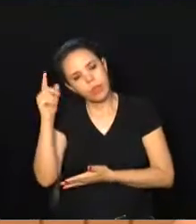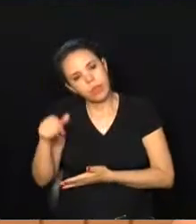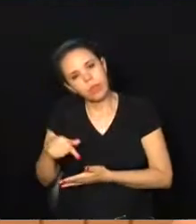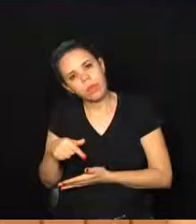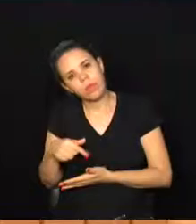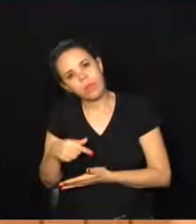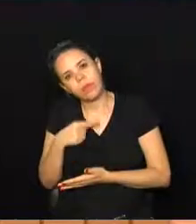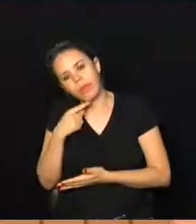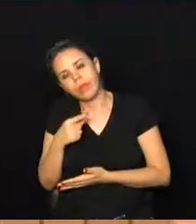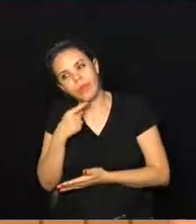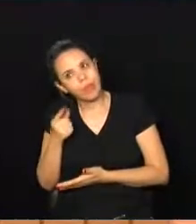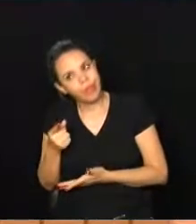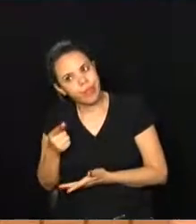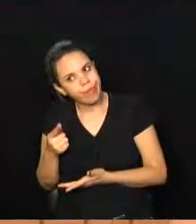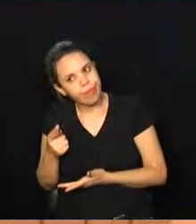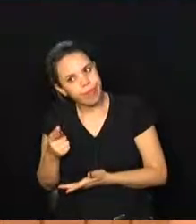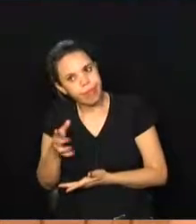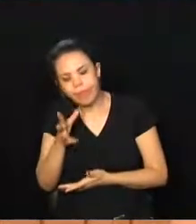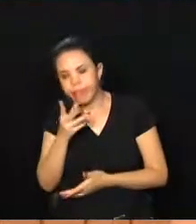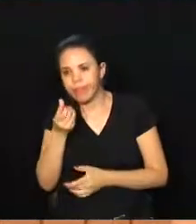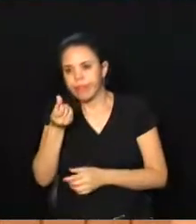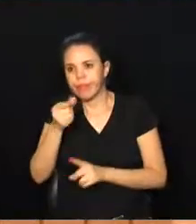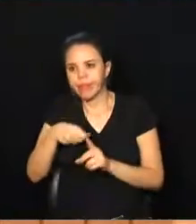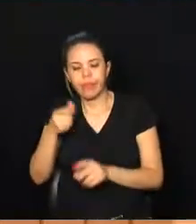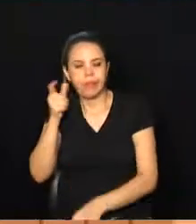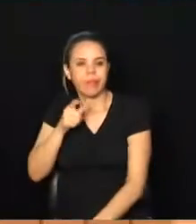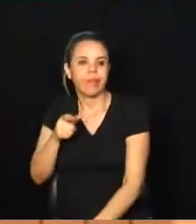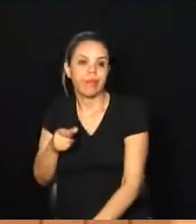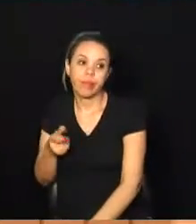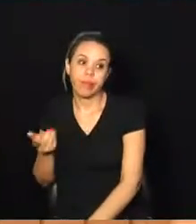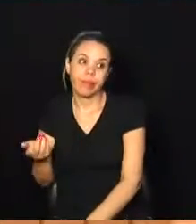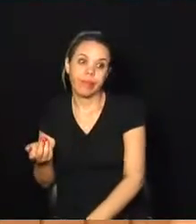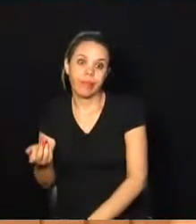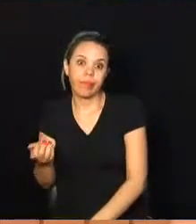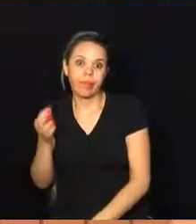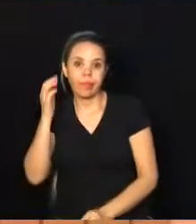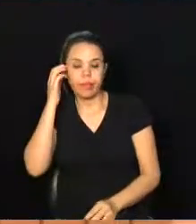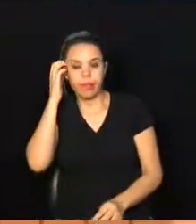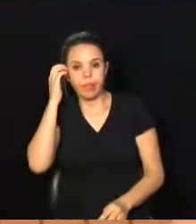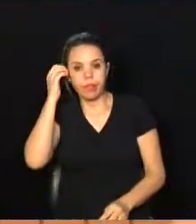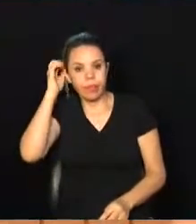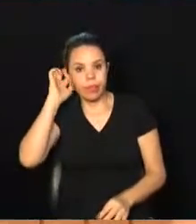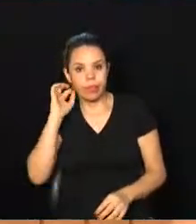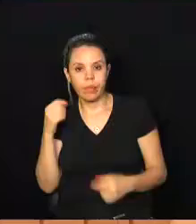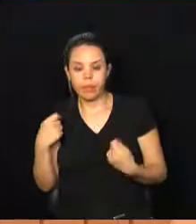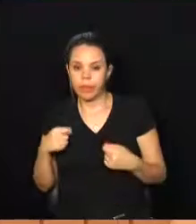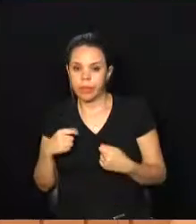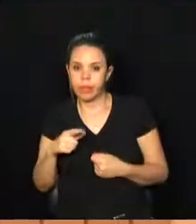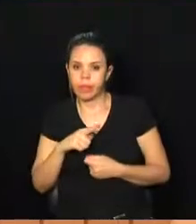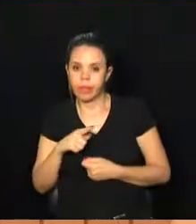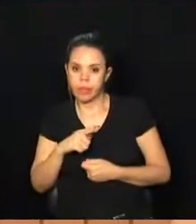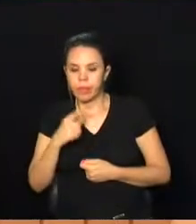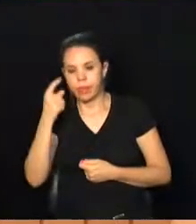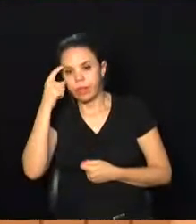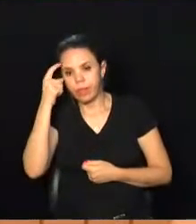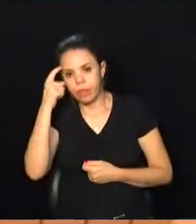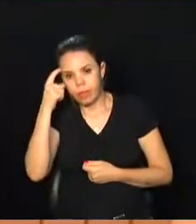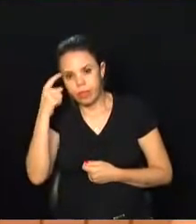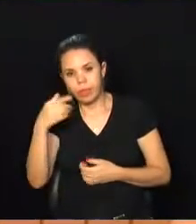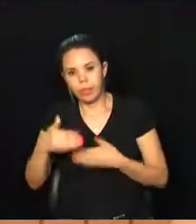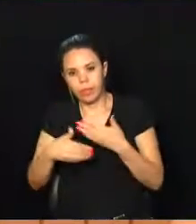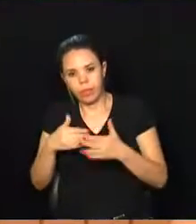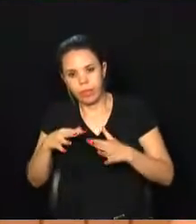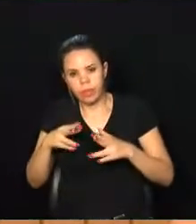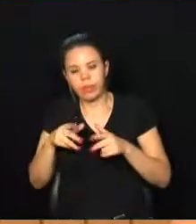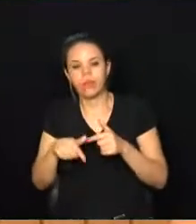questionável, e ainda demora 6 meses para conseguir ela. Então, assim, algo que a gente precisa pensar ponto a ponto em todas